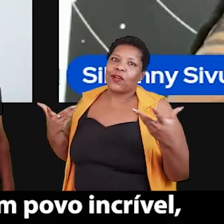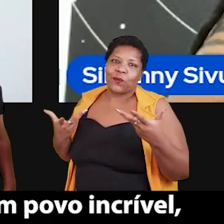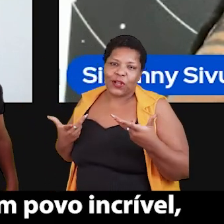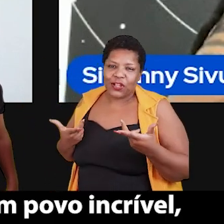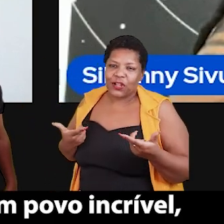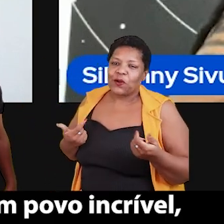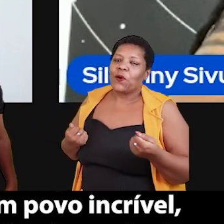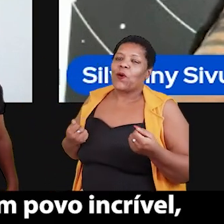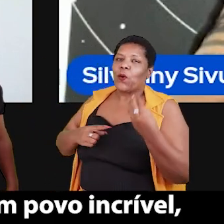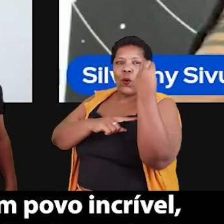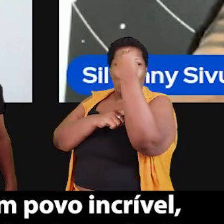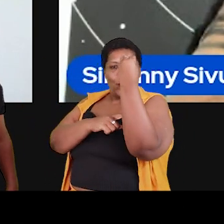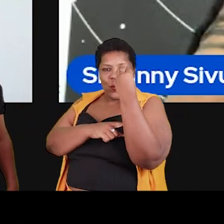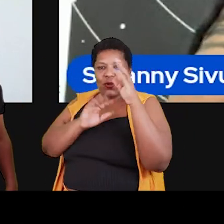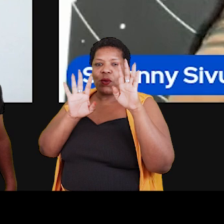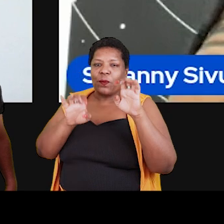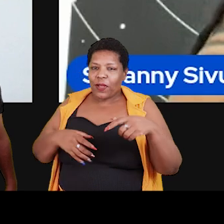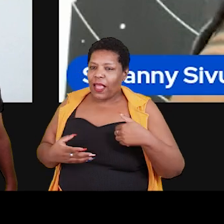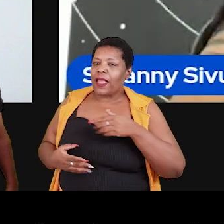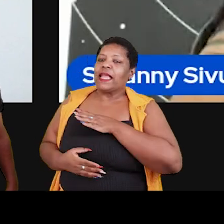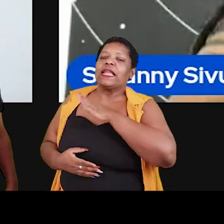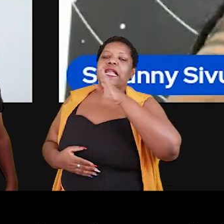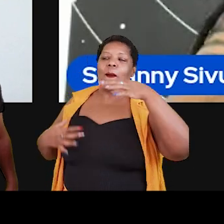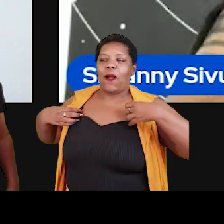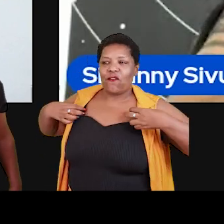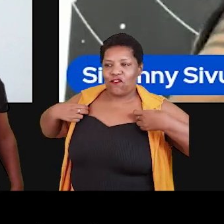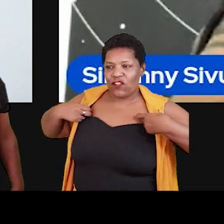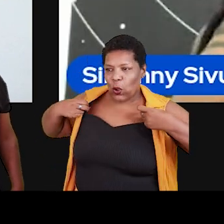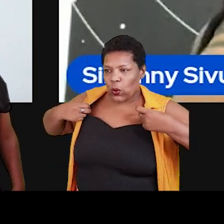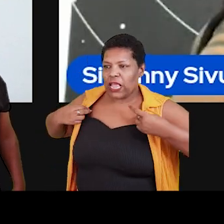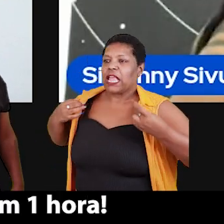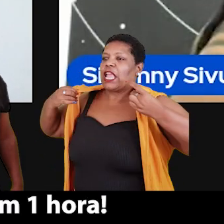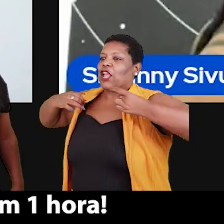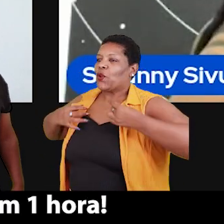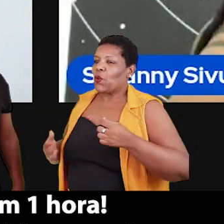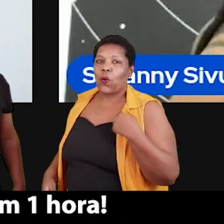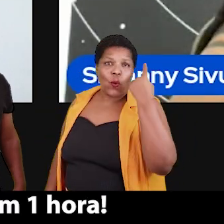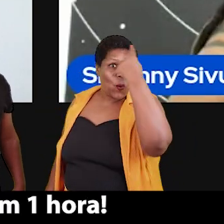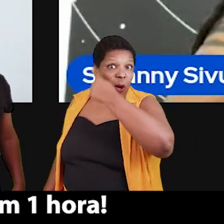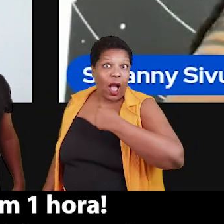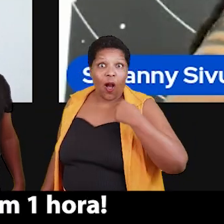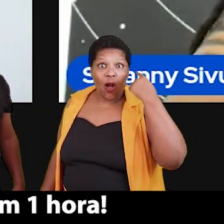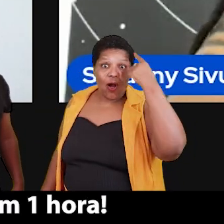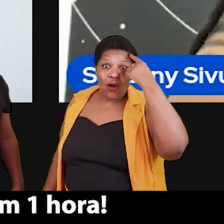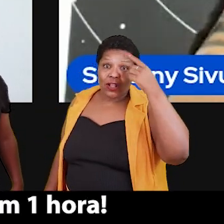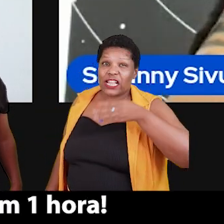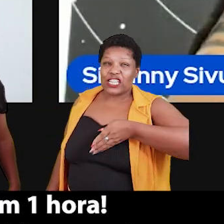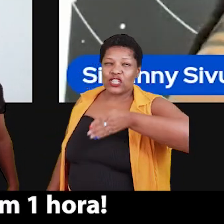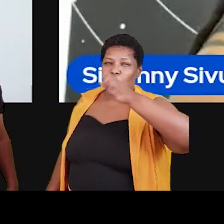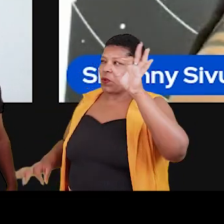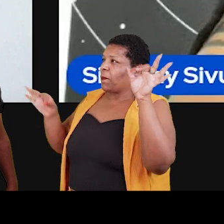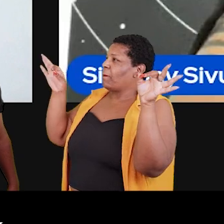que cuida de mim muito bem, e depois ir para o figurino, e tudo isso em 1 hora. E subir